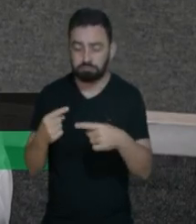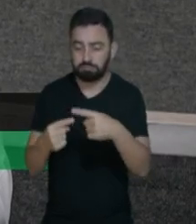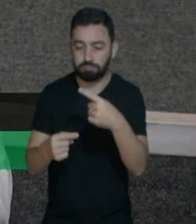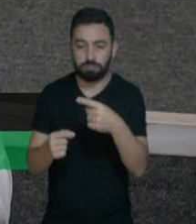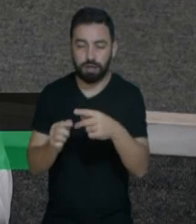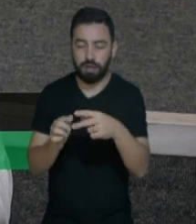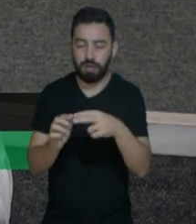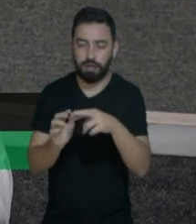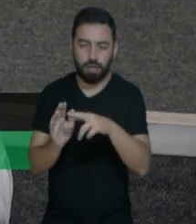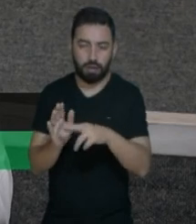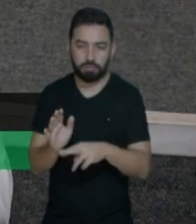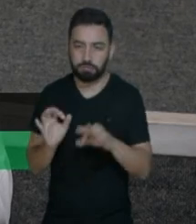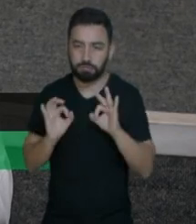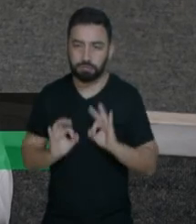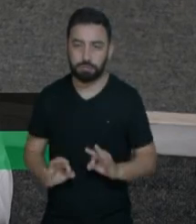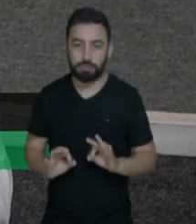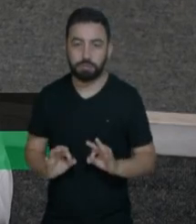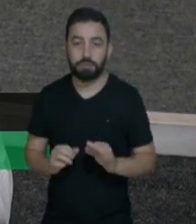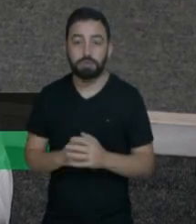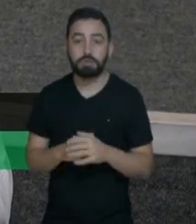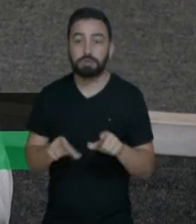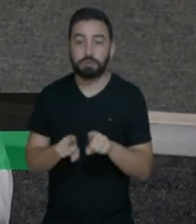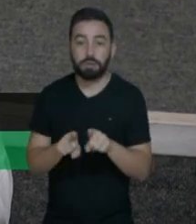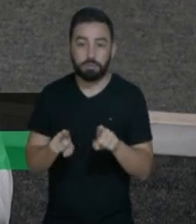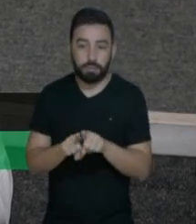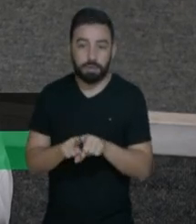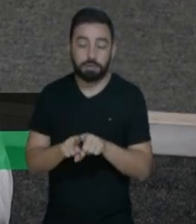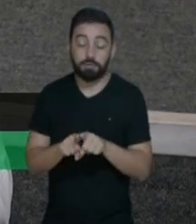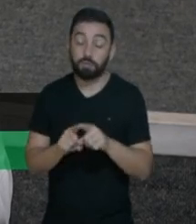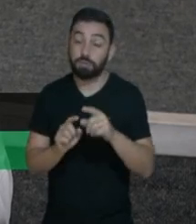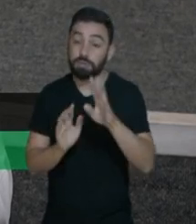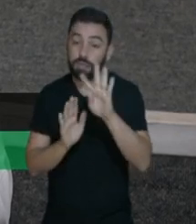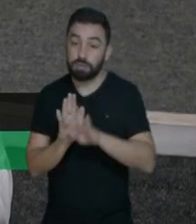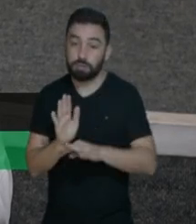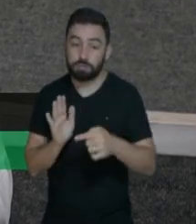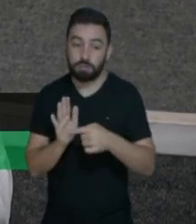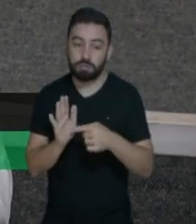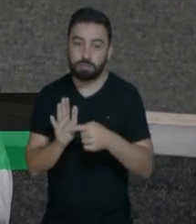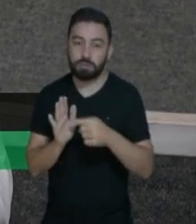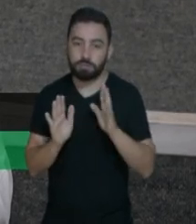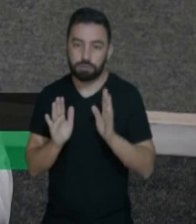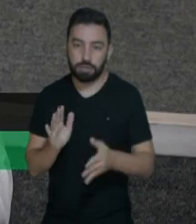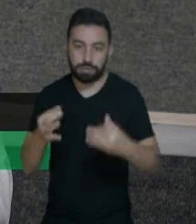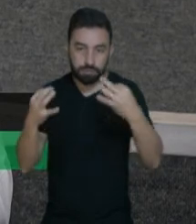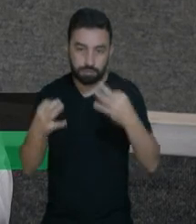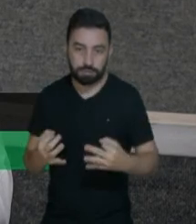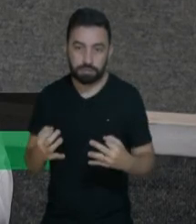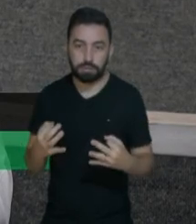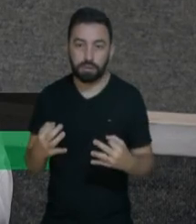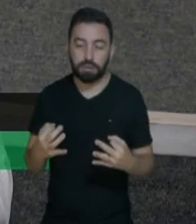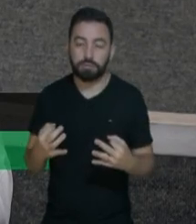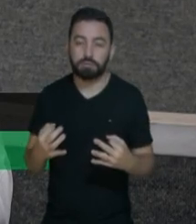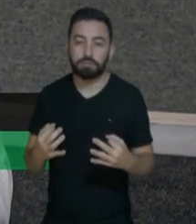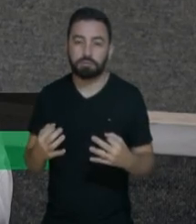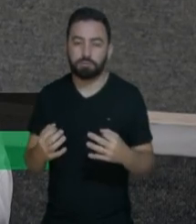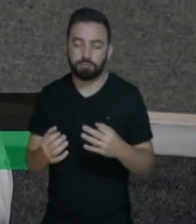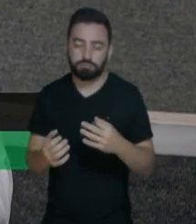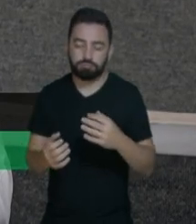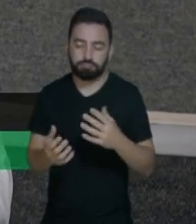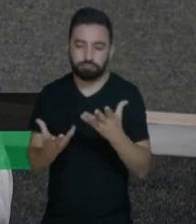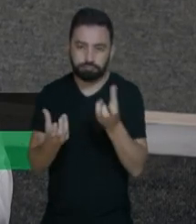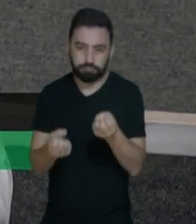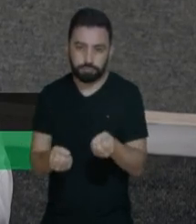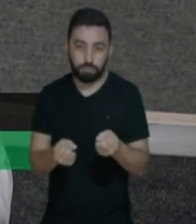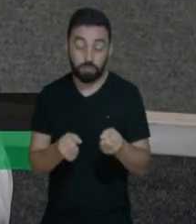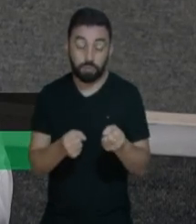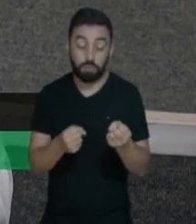normativo ainda nessa vertente pondero que apesar do texto em análise dedicar-se a estabelecer uma Norma autorizativa ao poder